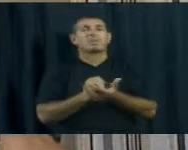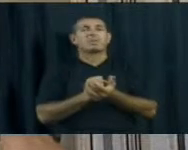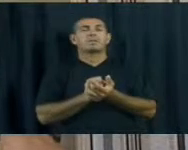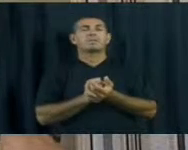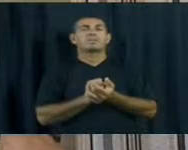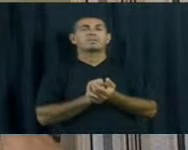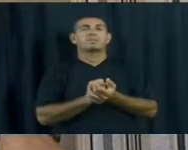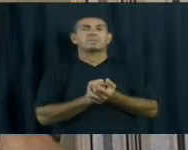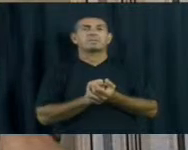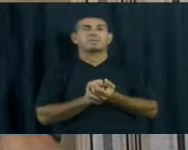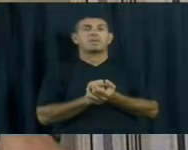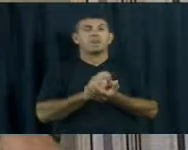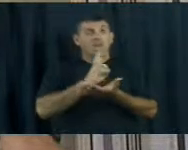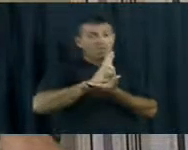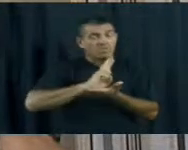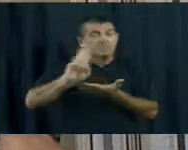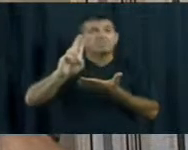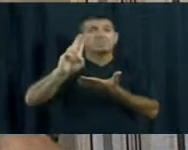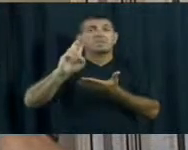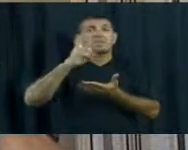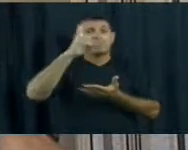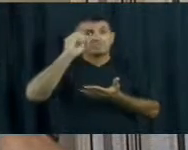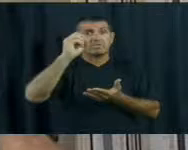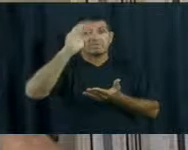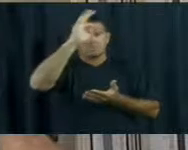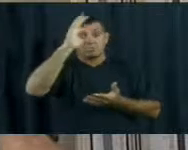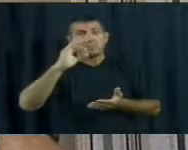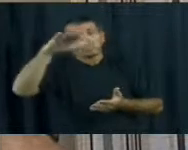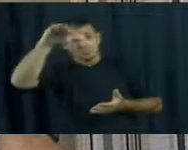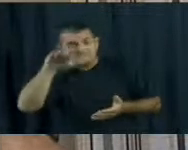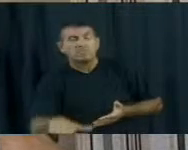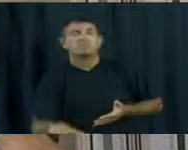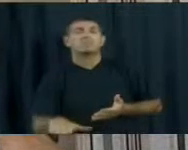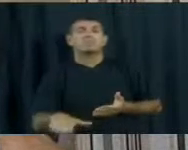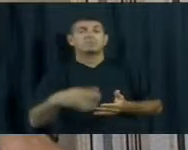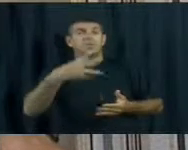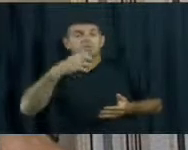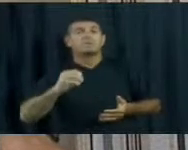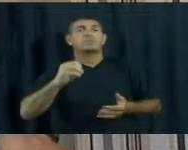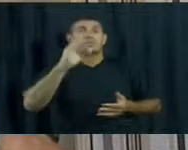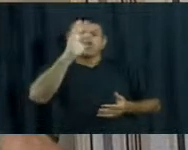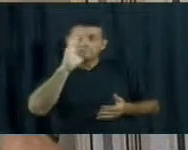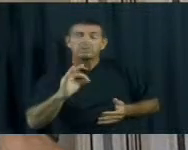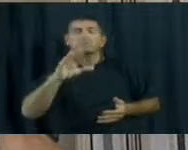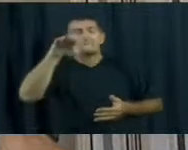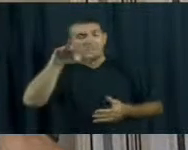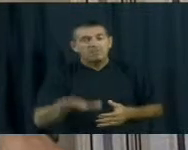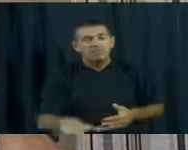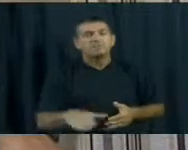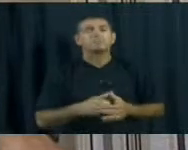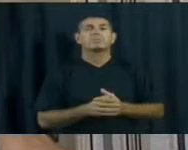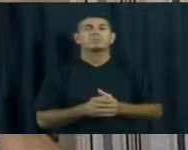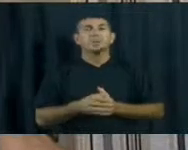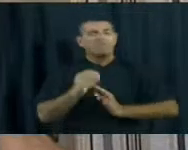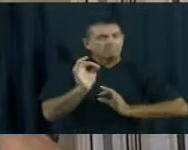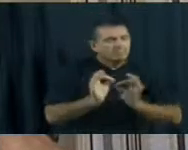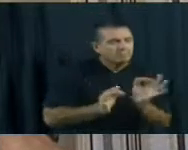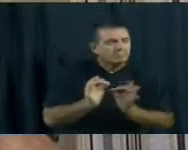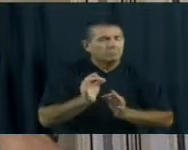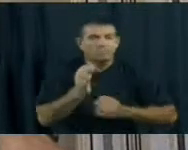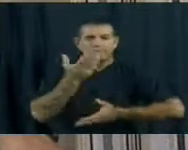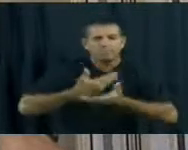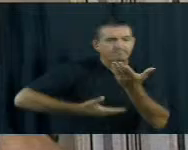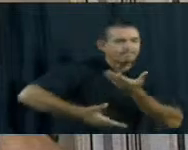nossas universidades de 50%, de 40%. Nós estamos aí em tratativas junto